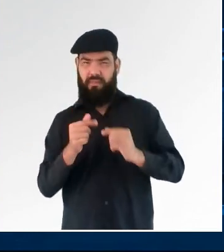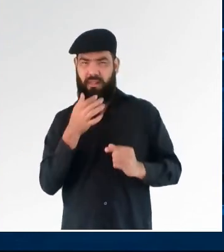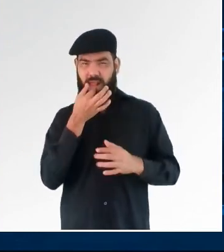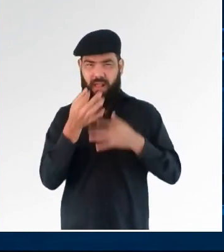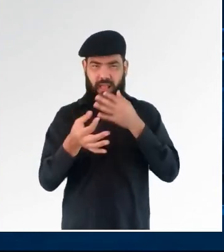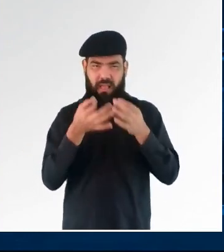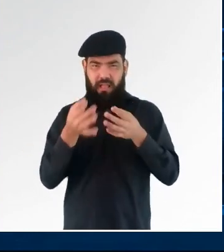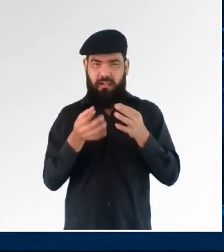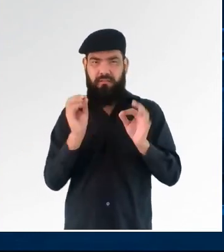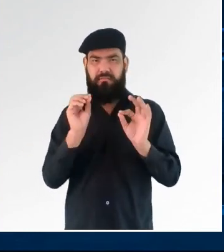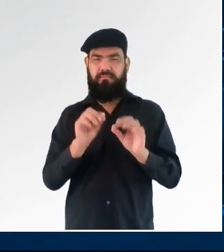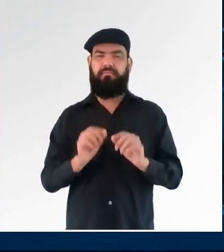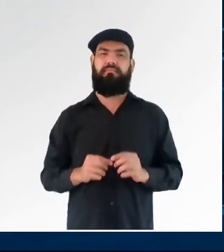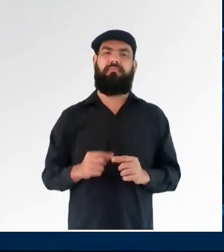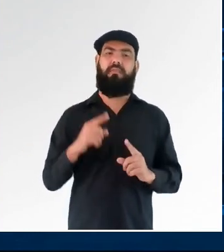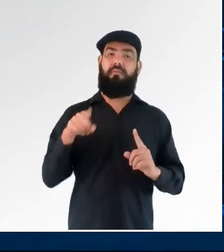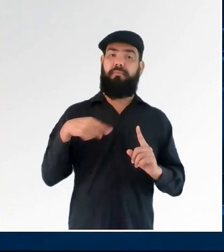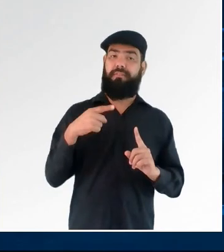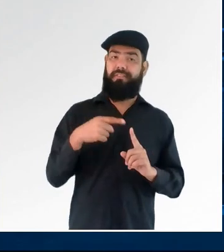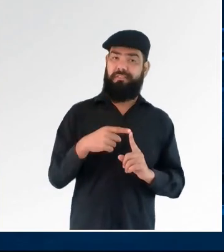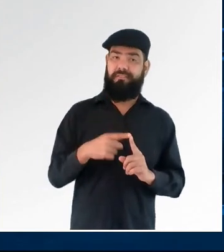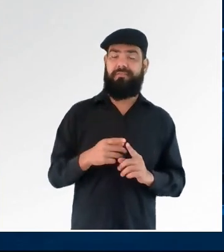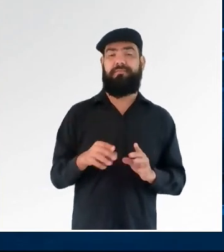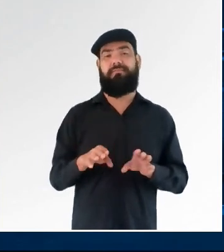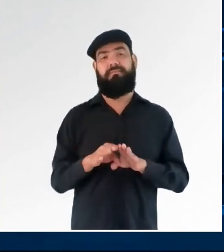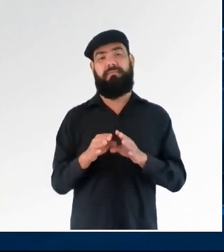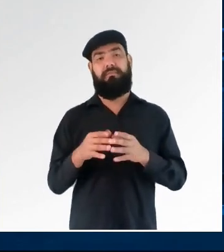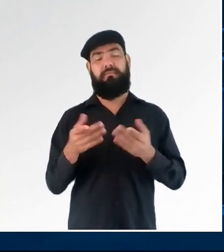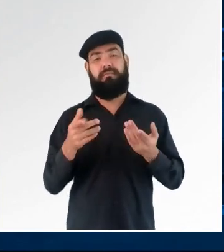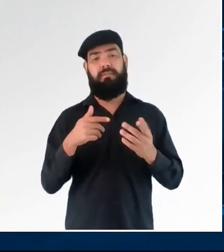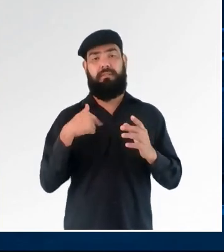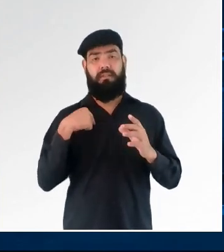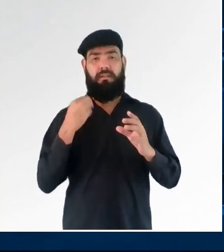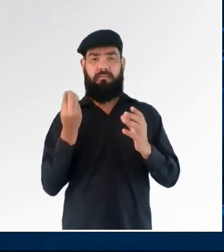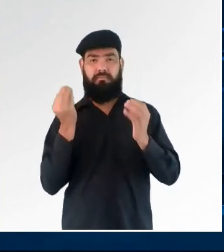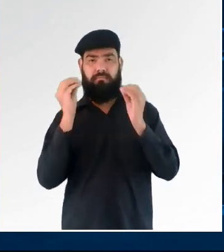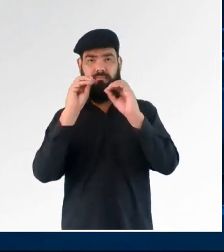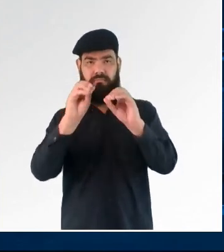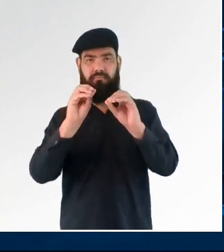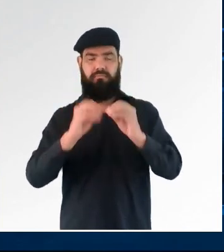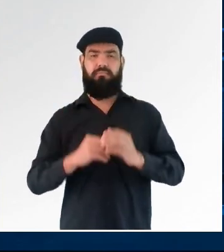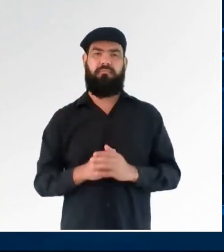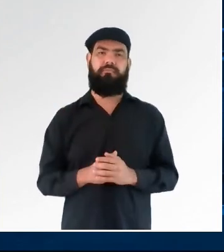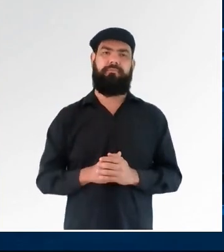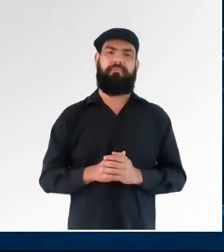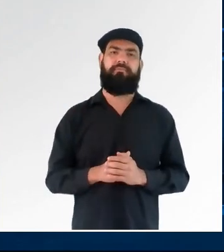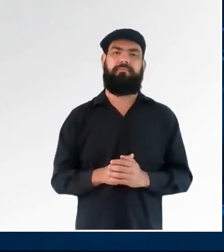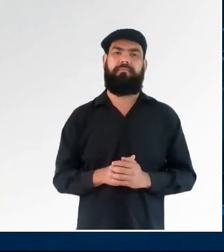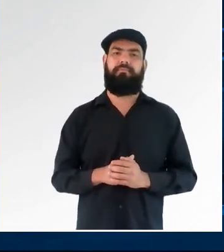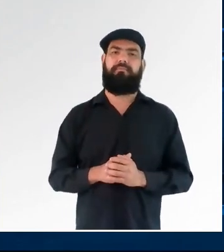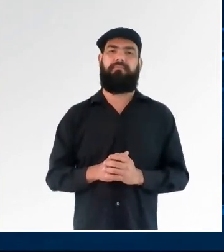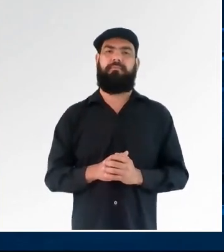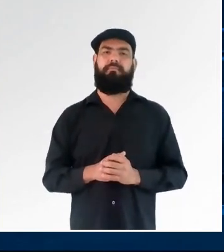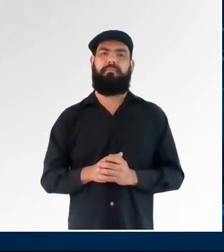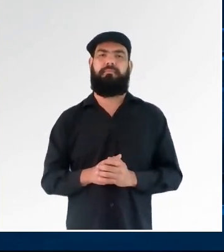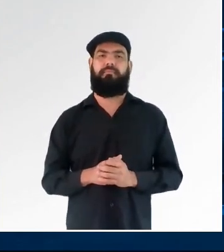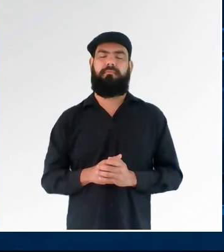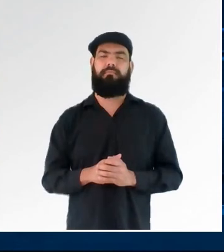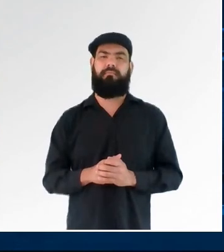o objetivo, né? E o veículo que você está mandando, está enviando a sua resenha e as pessoas que vão ler.